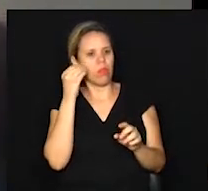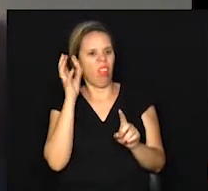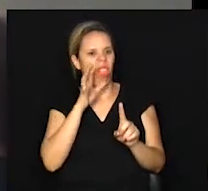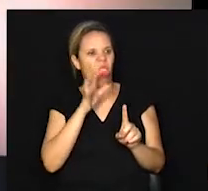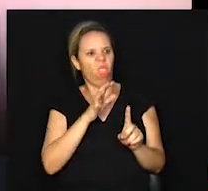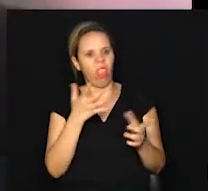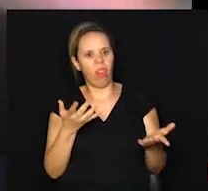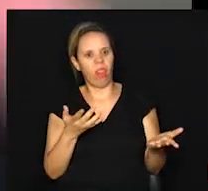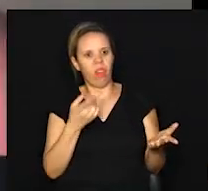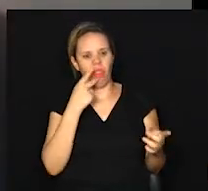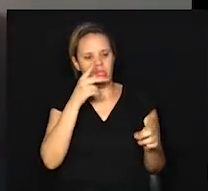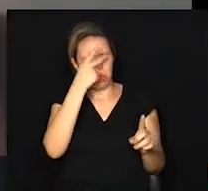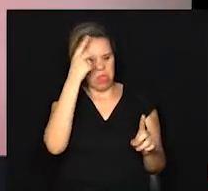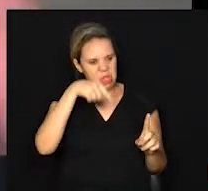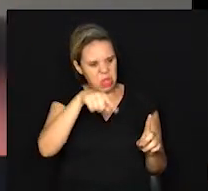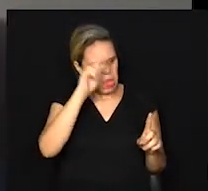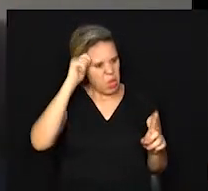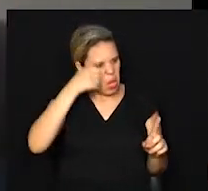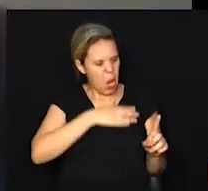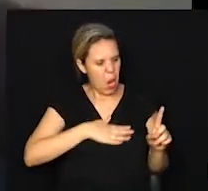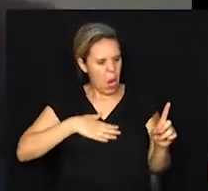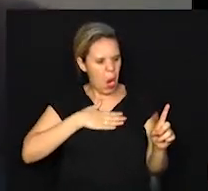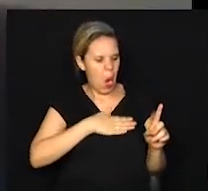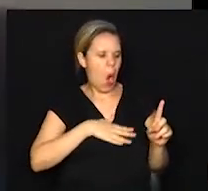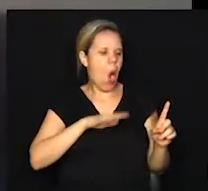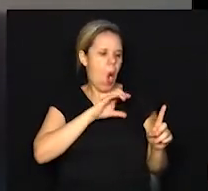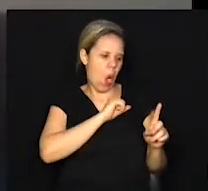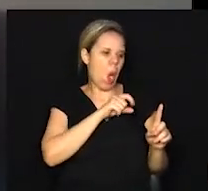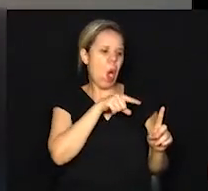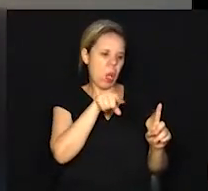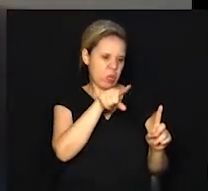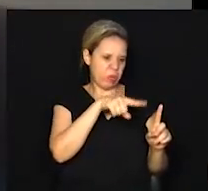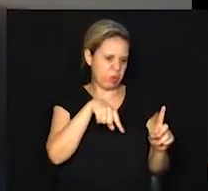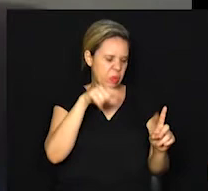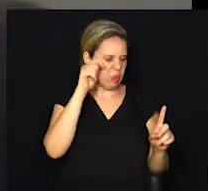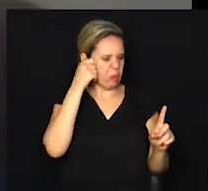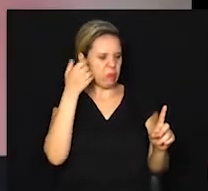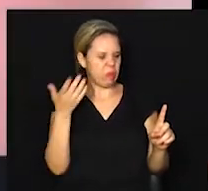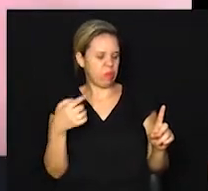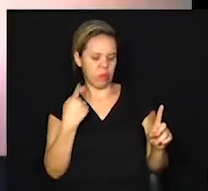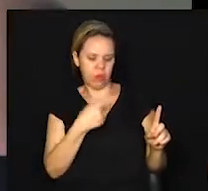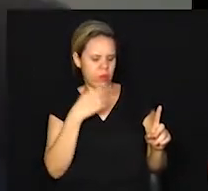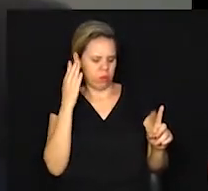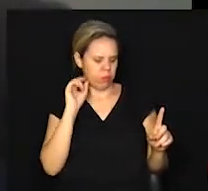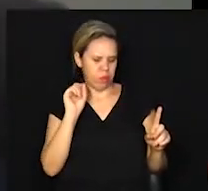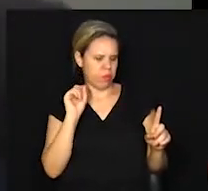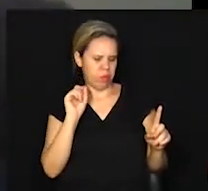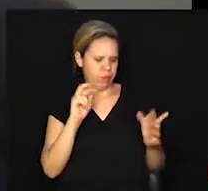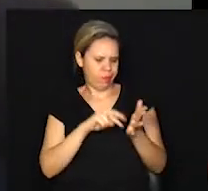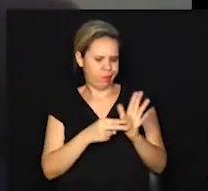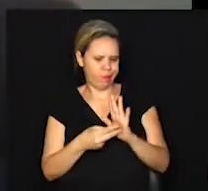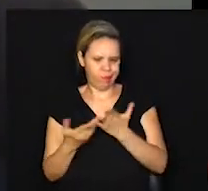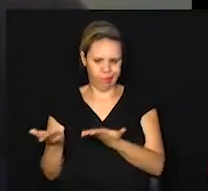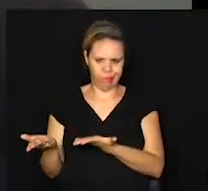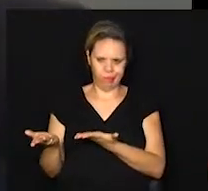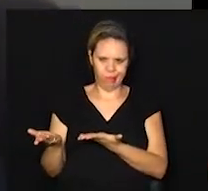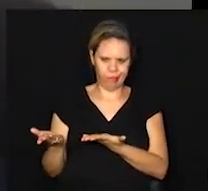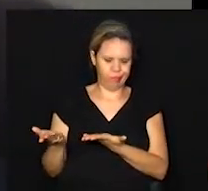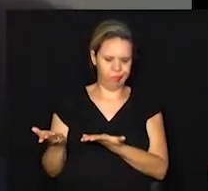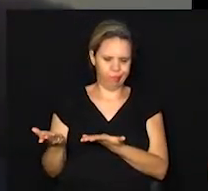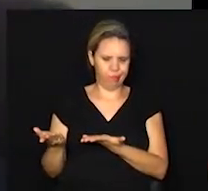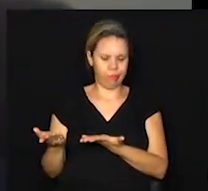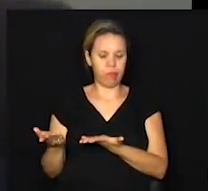dizendo: vocês negros, gosto de vocês. Evidentemente, nós sabemos do que se trata. Quando